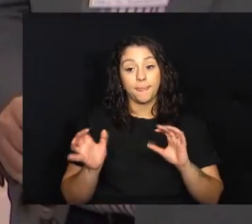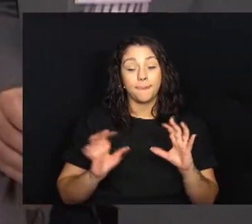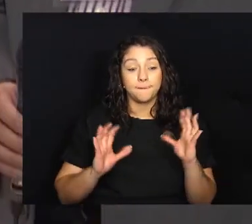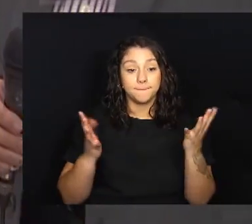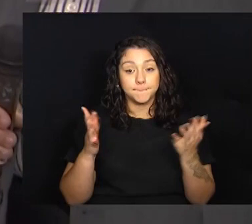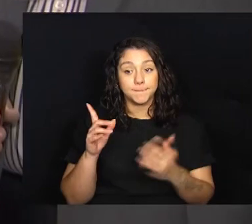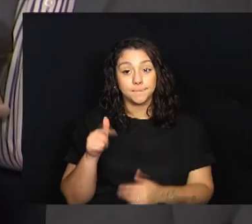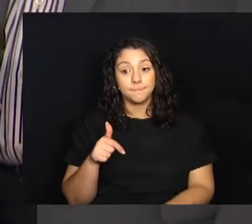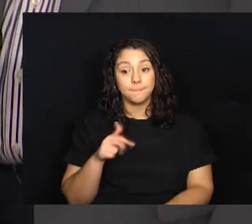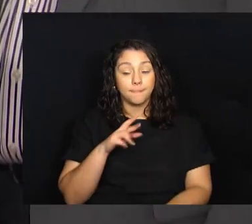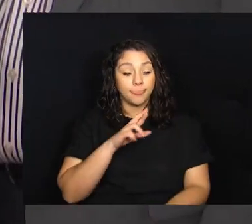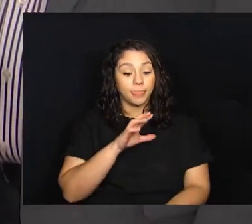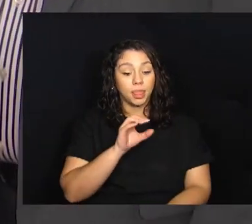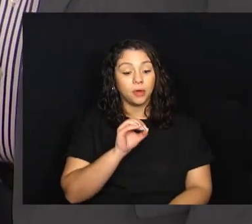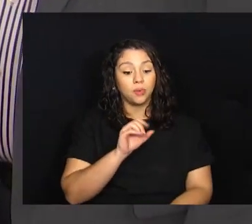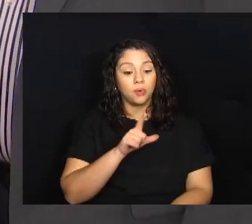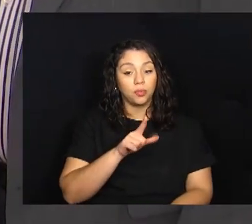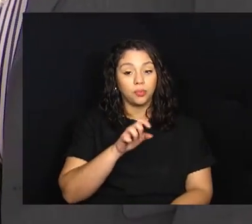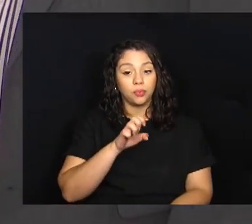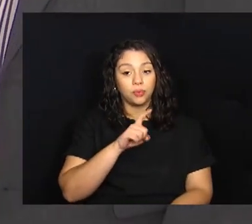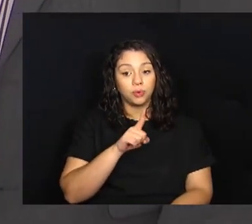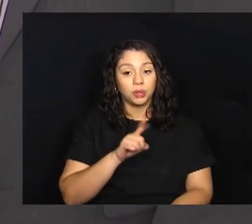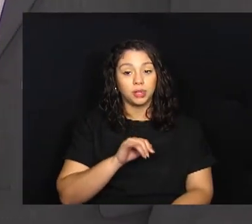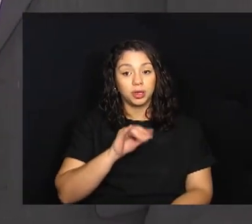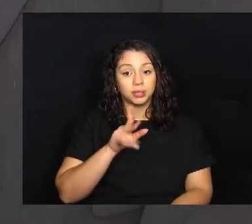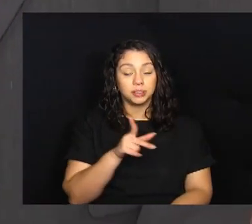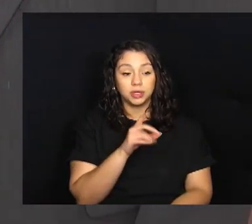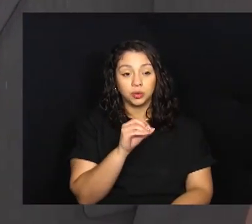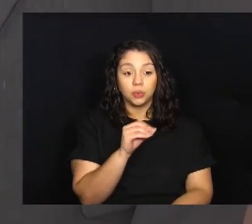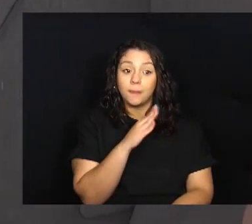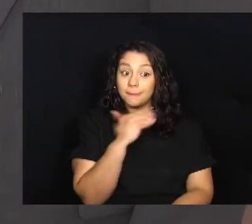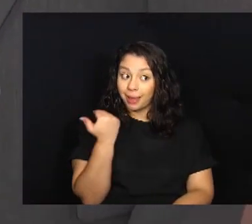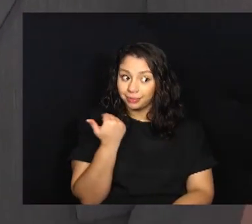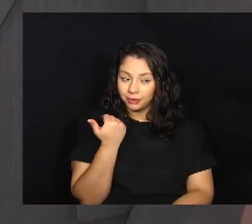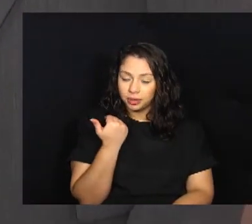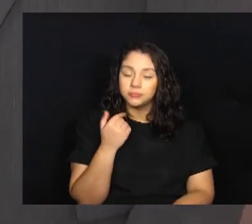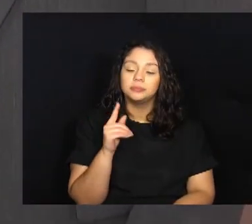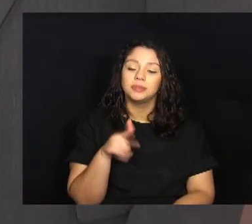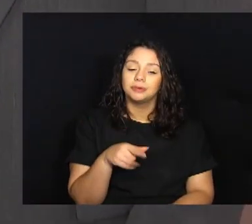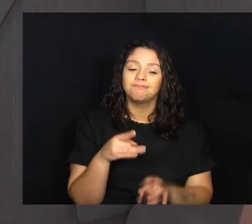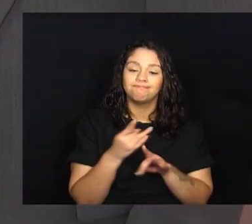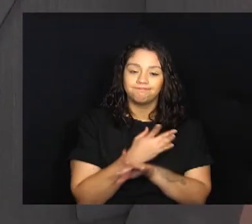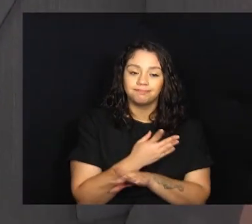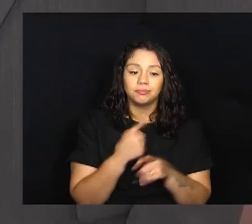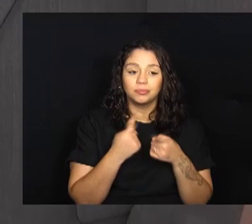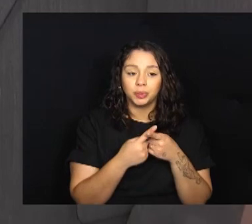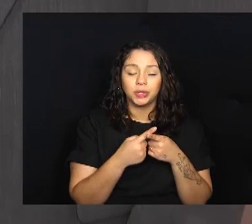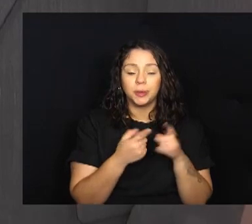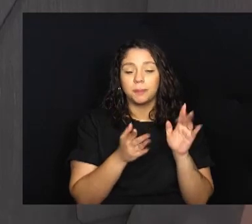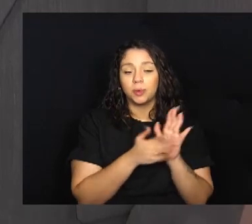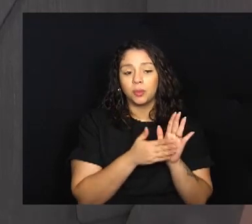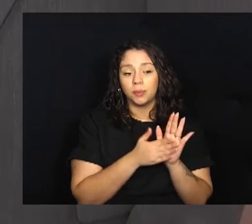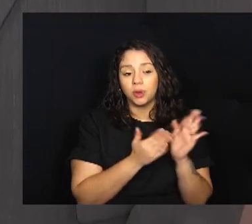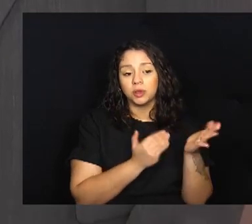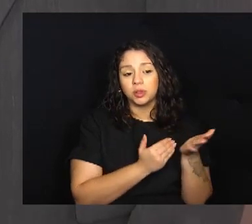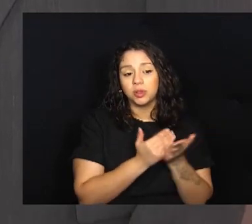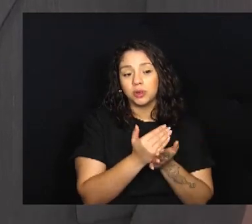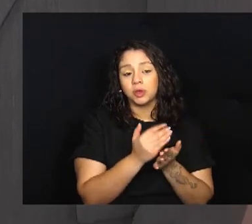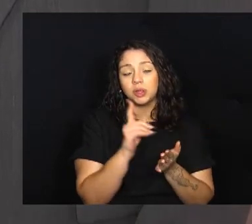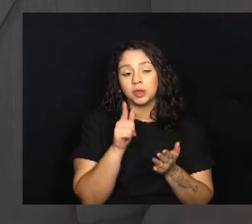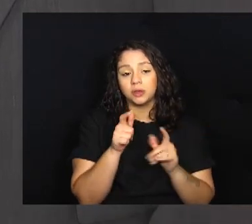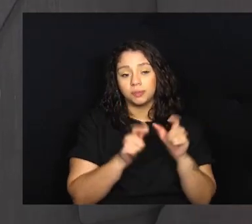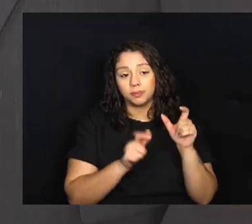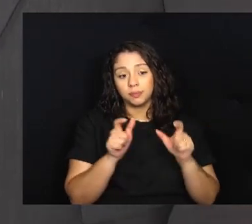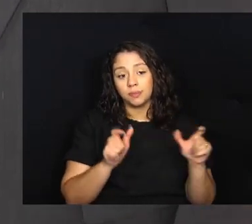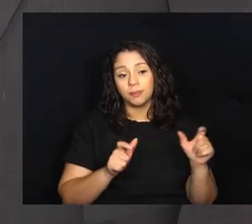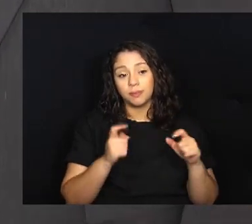chamado Rolezinho Mata, para que isso tenha um basta, não é mesmo, doutor? Por que essa iniciativa dos médicos, de